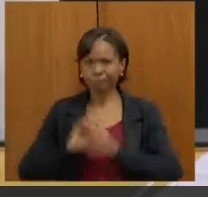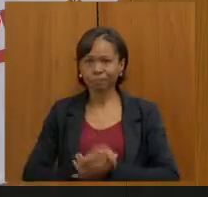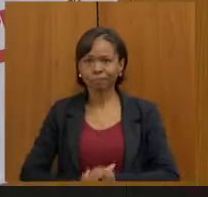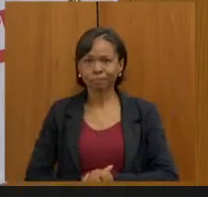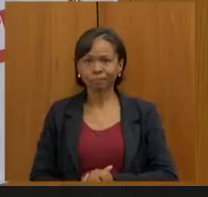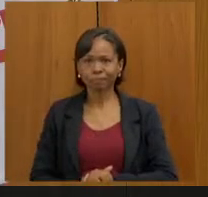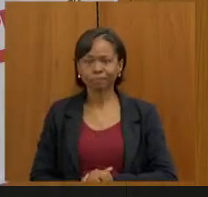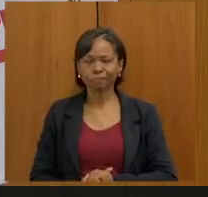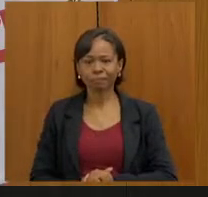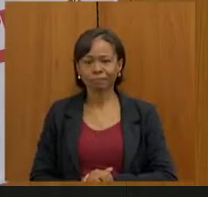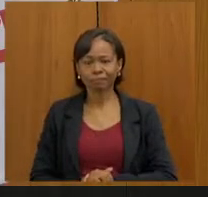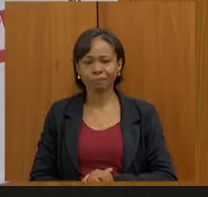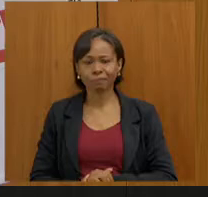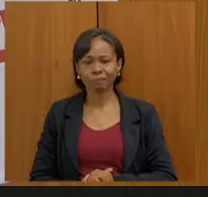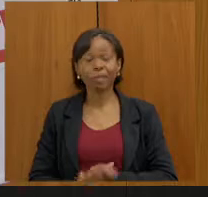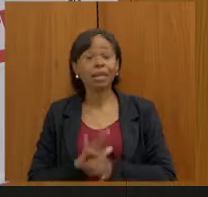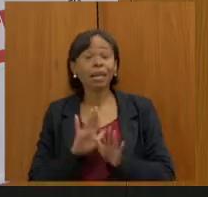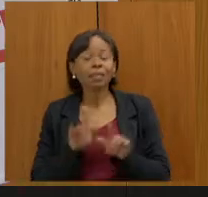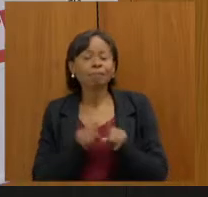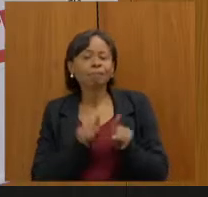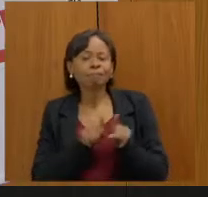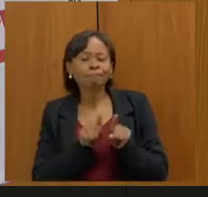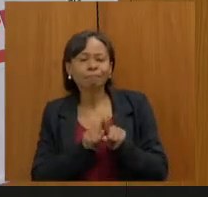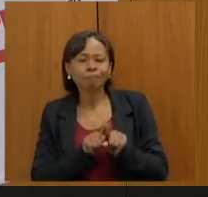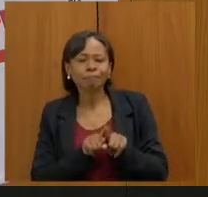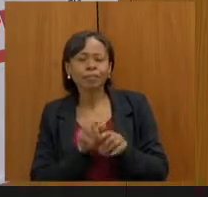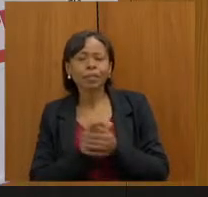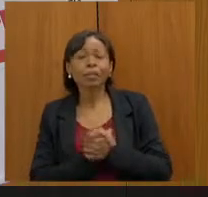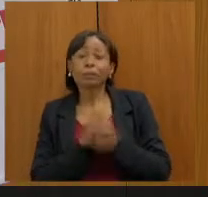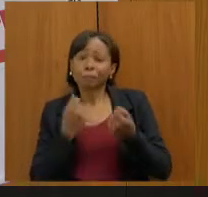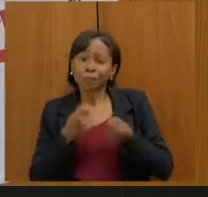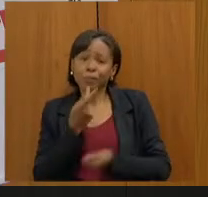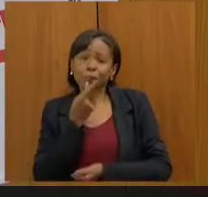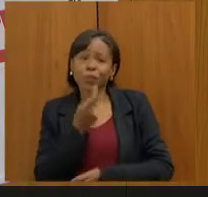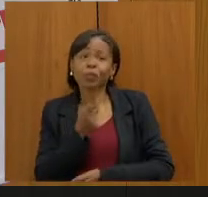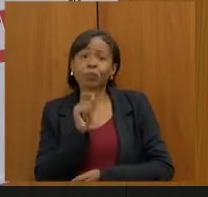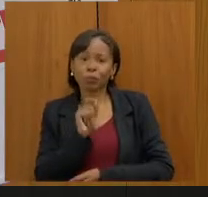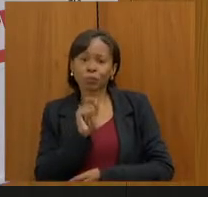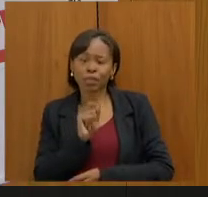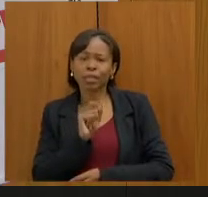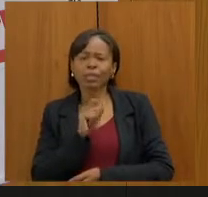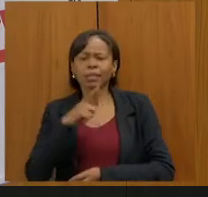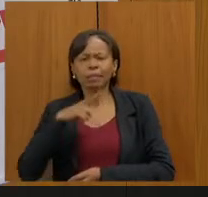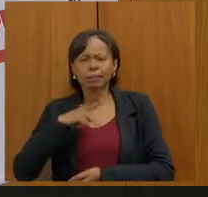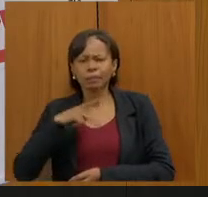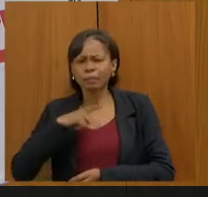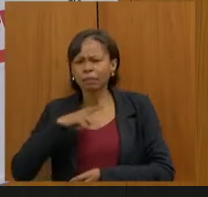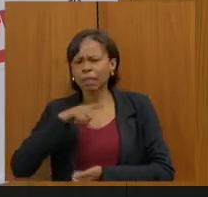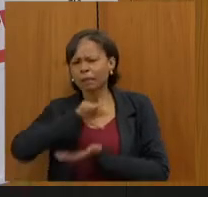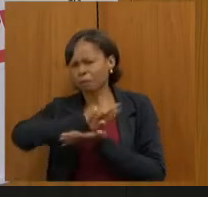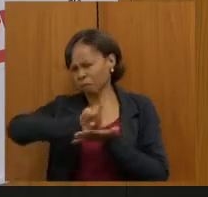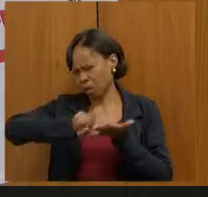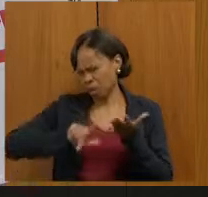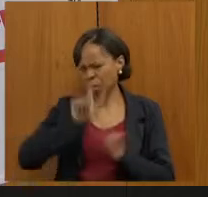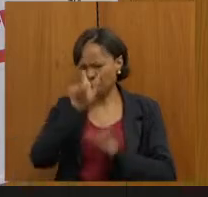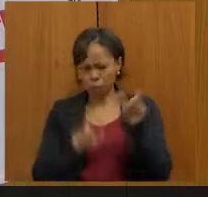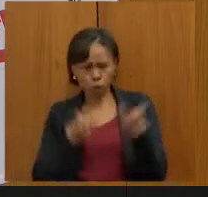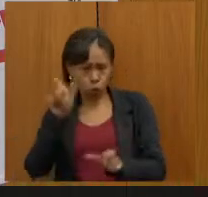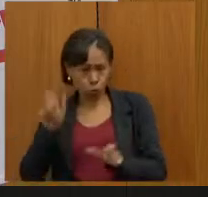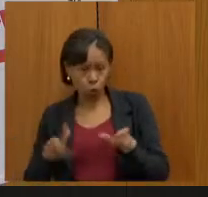e rápido eu não posso deixar de mencionar que vários né vários participantes